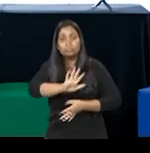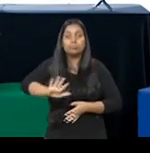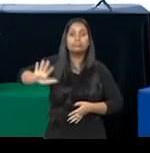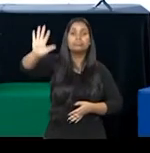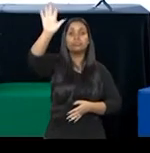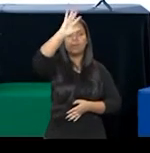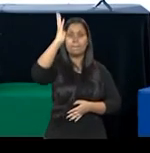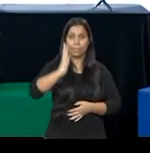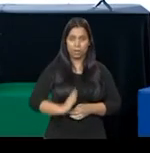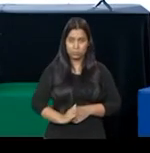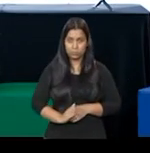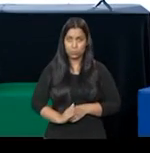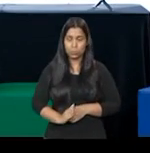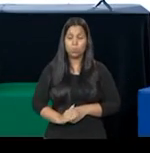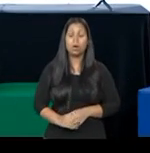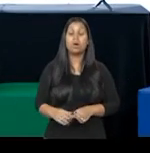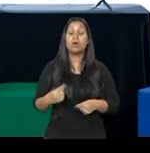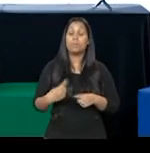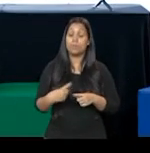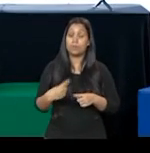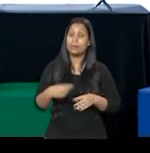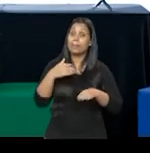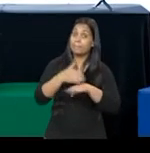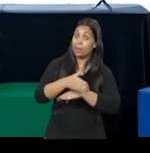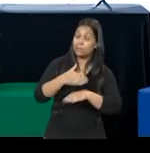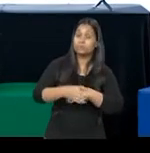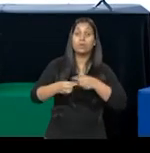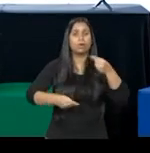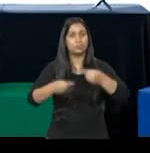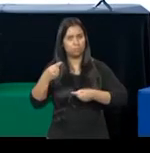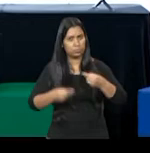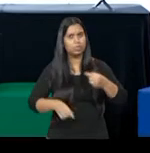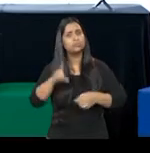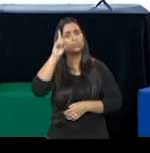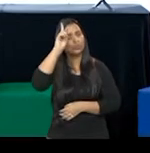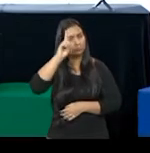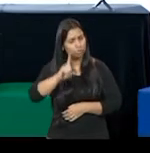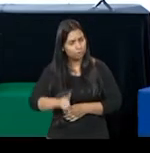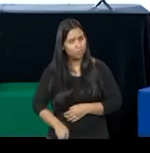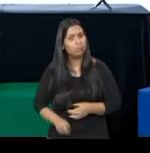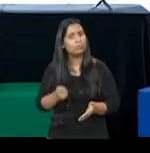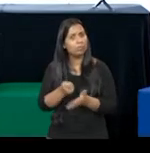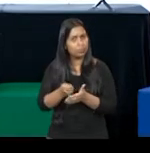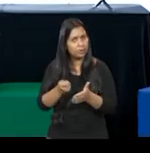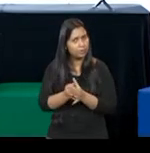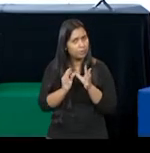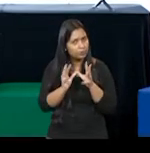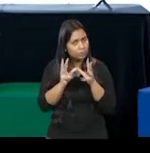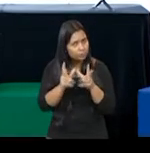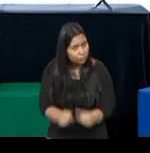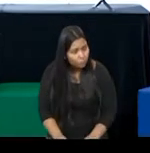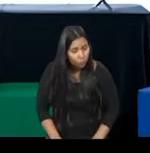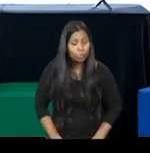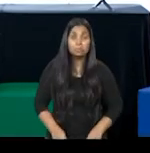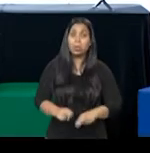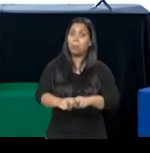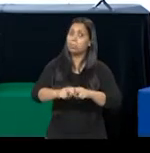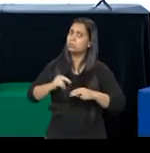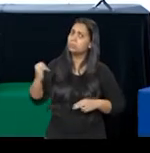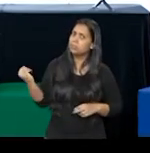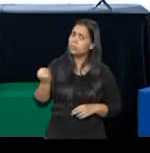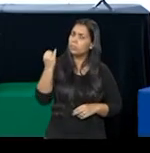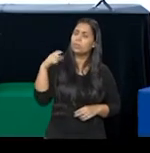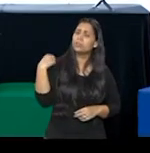Estado brasileiro. Afinal, participar da política é um direito e um dever de todo cidadão brasileiro. Por isso é